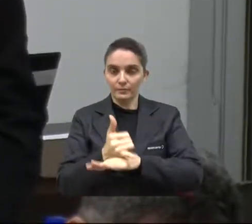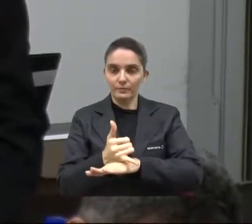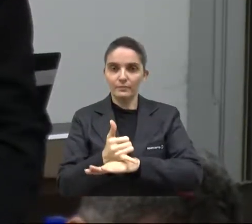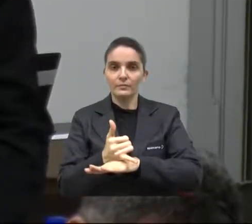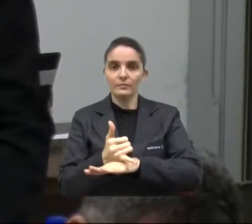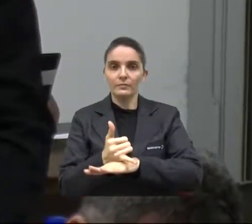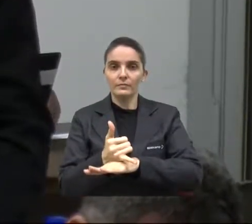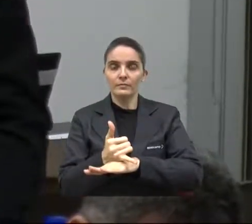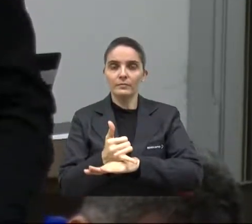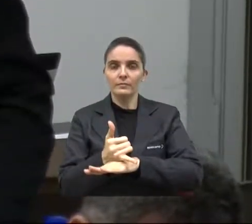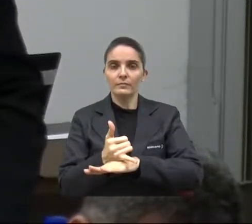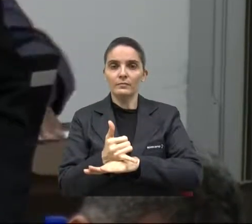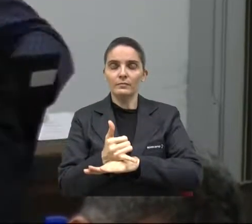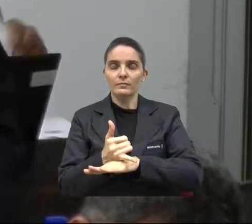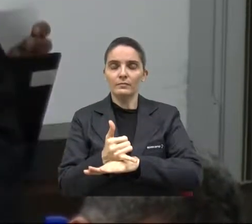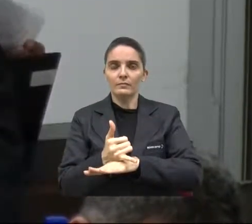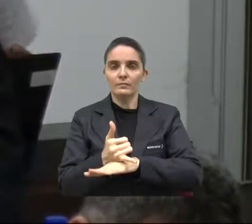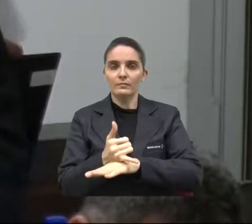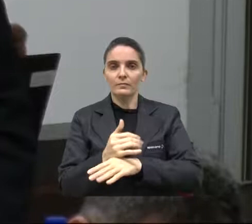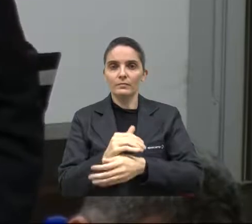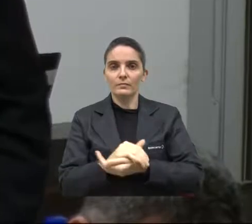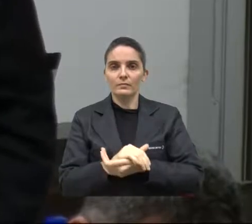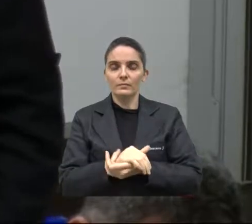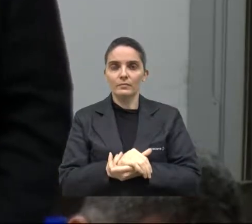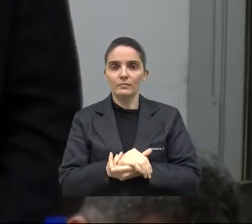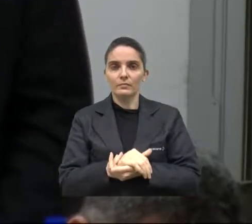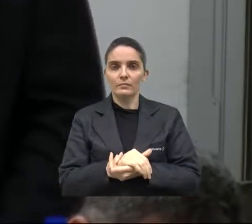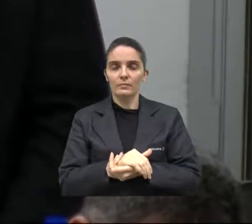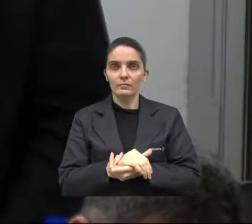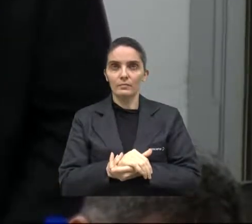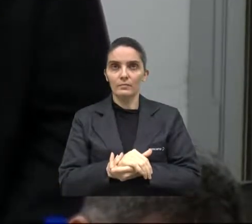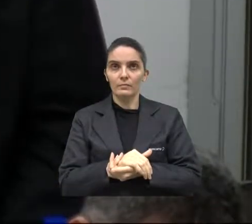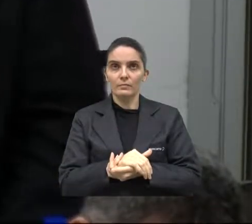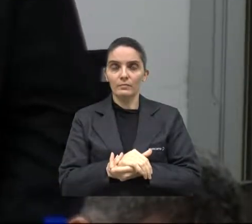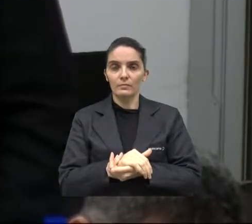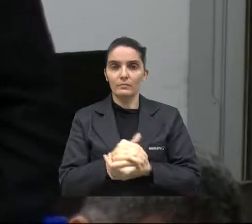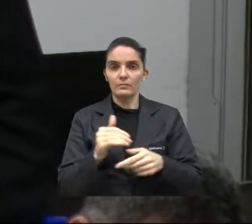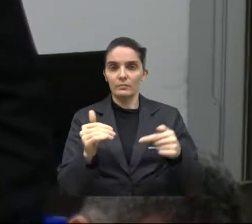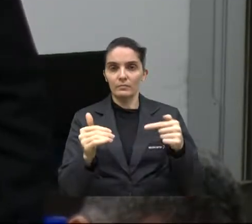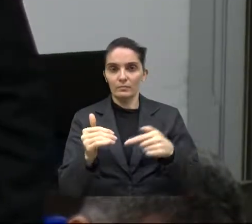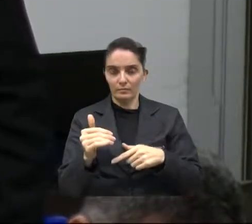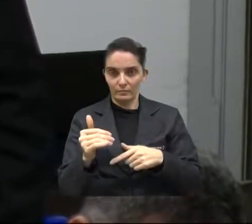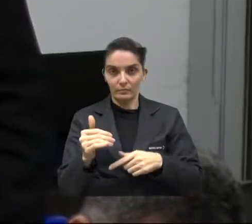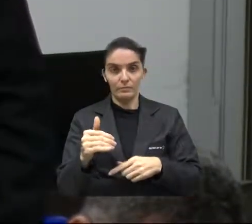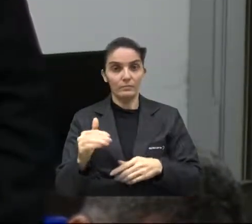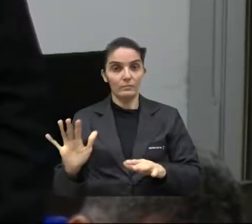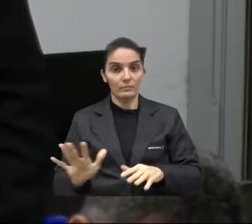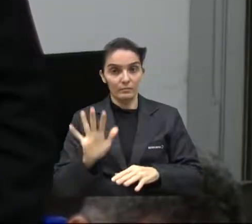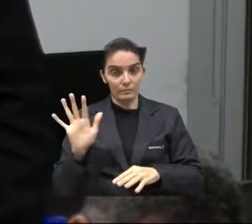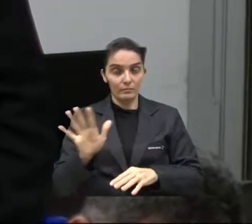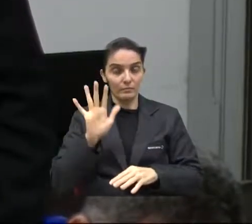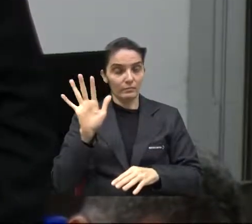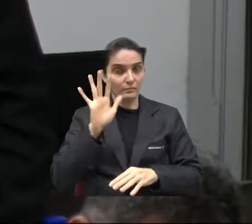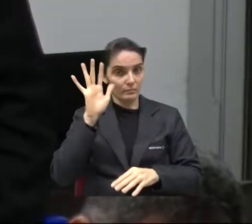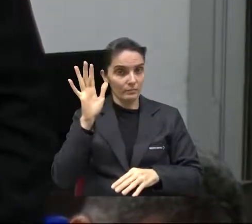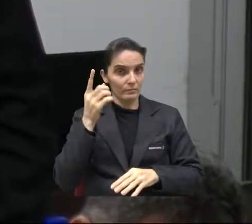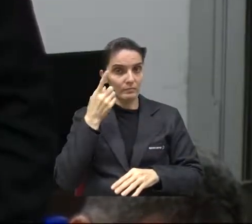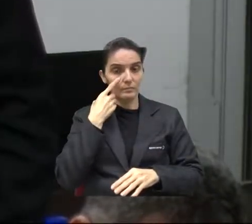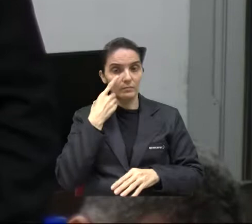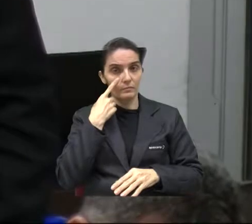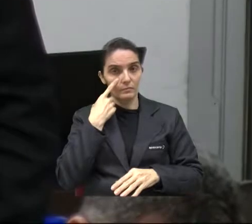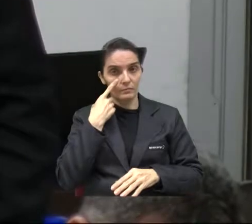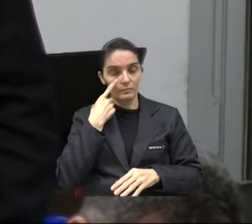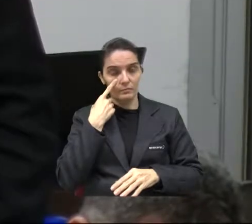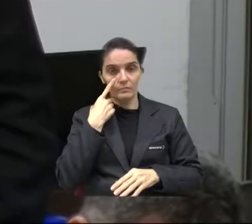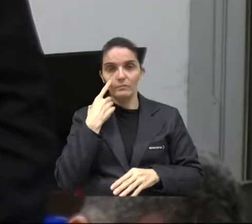é algo que agrega um tanto quanto de valor. E aí nós vemos, não só aqui na